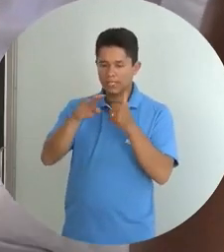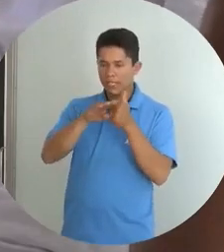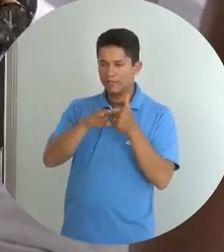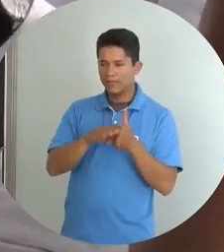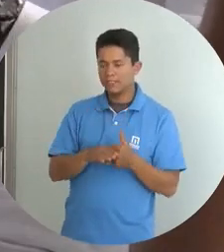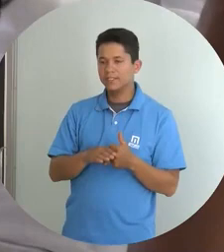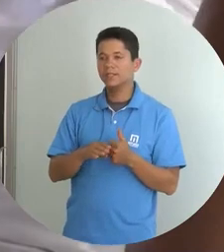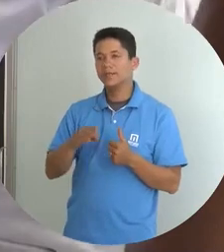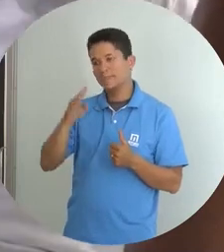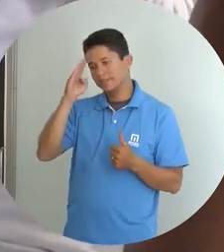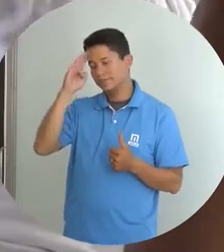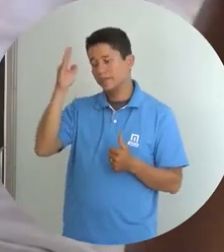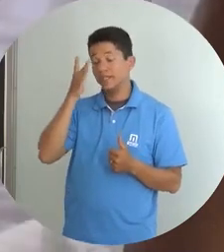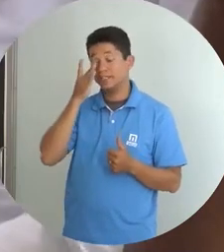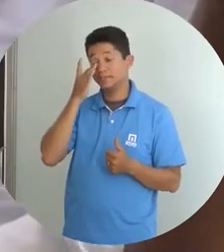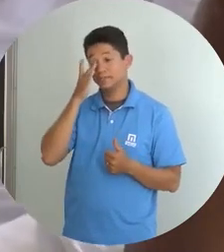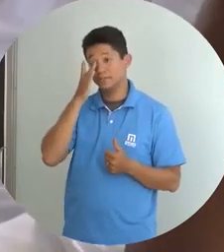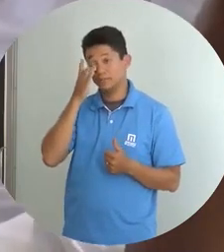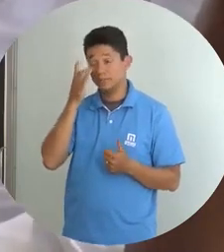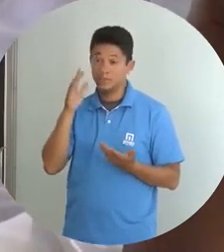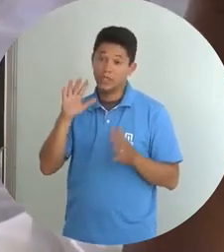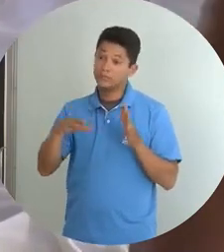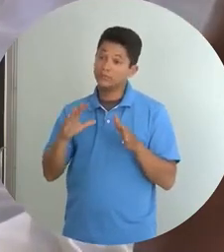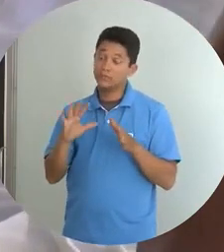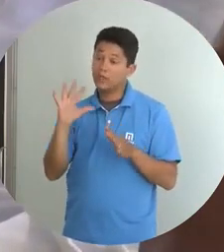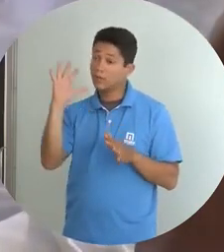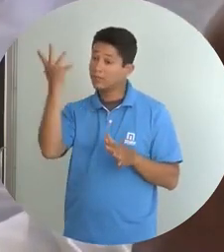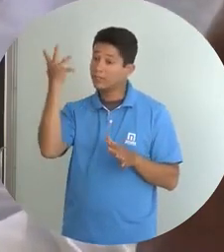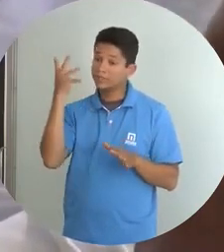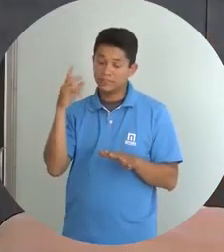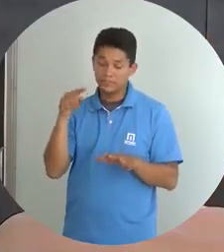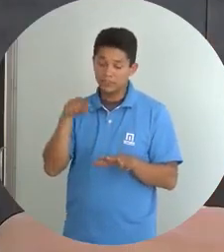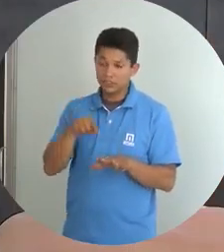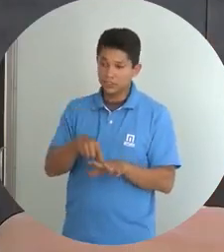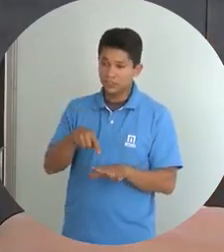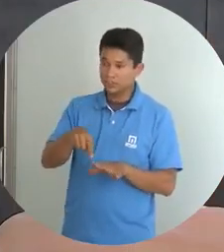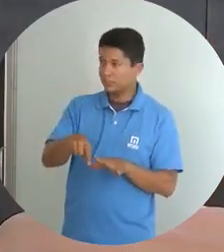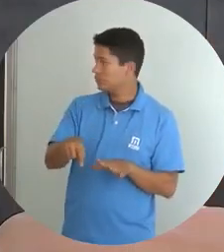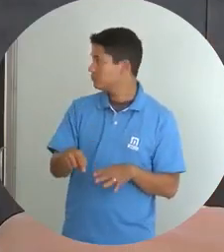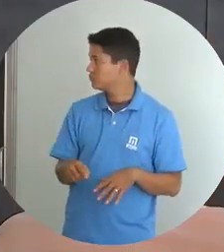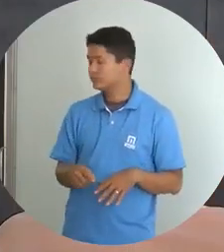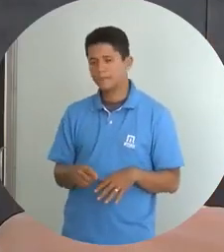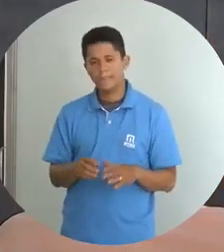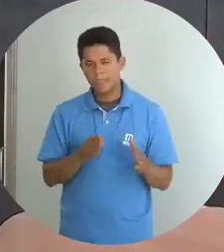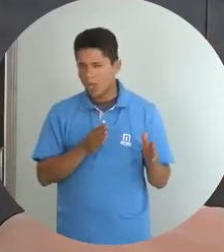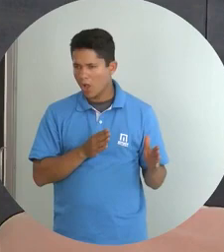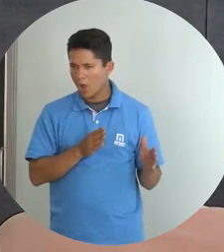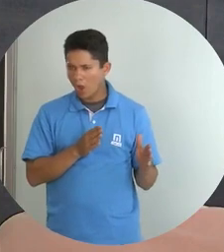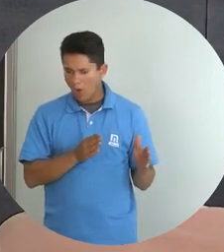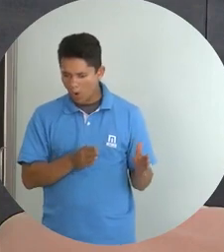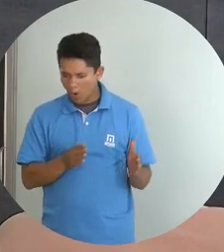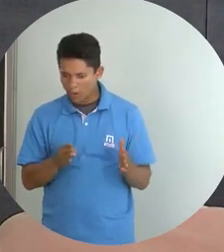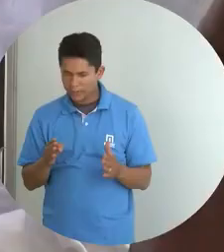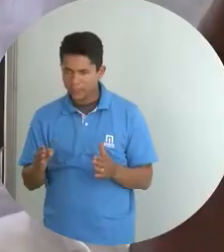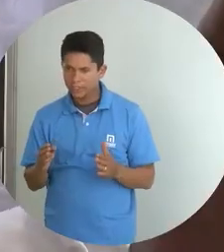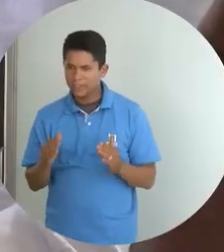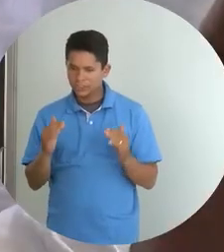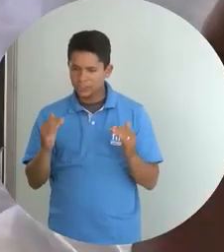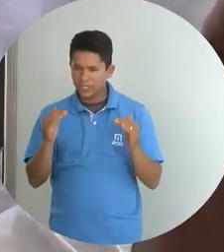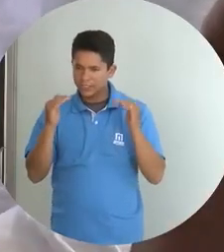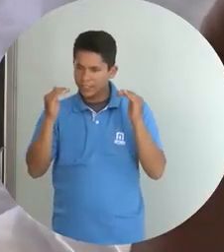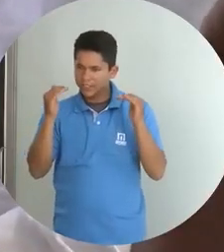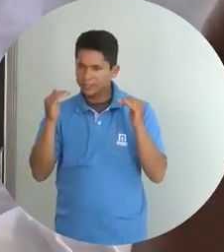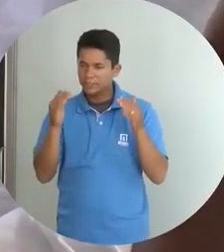em função de uns casos de injeção? Mas a ordem de grandeza de aumento de capacidade? Aumento